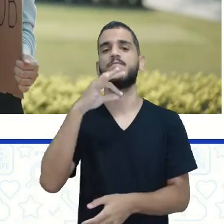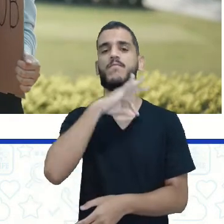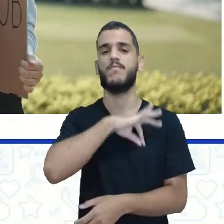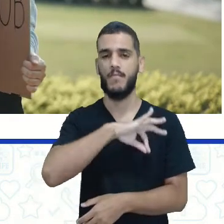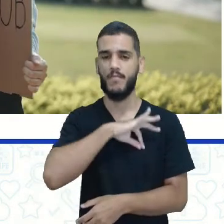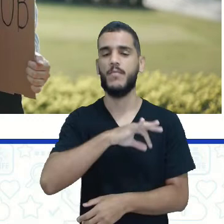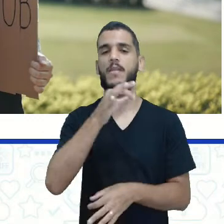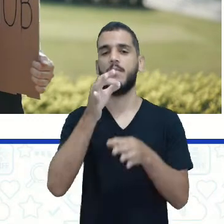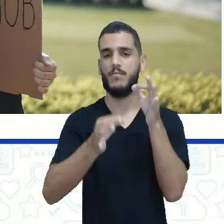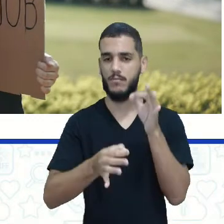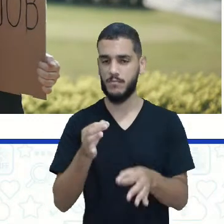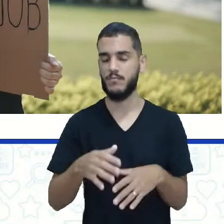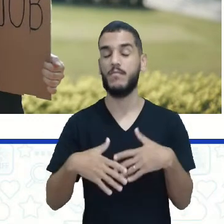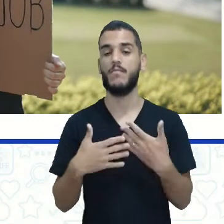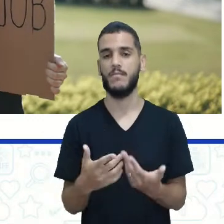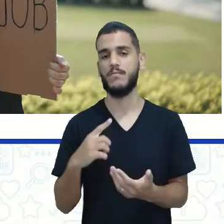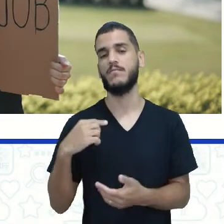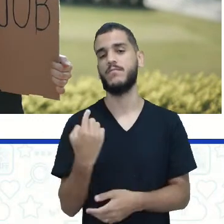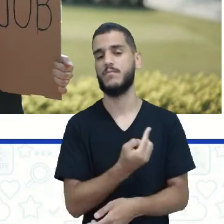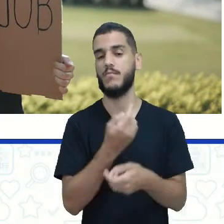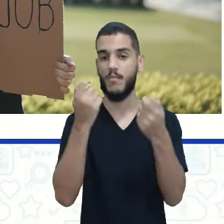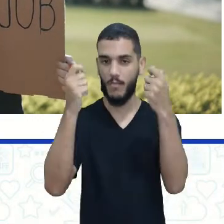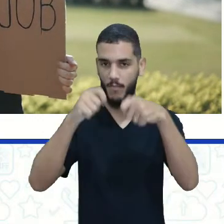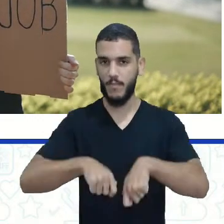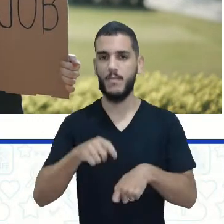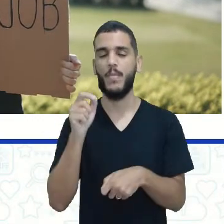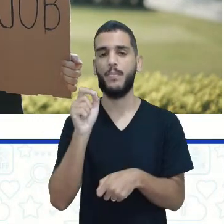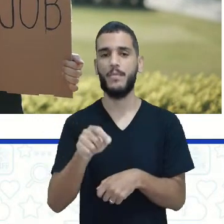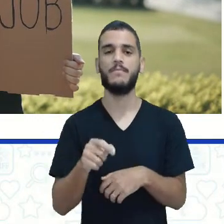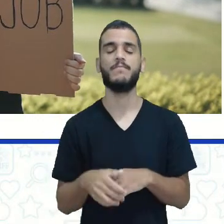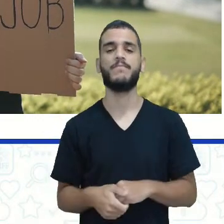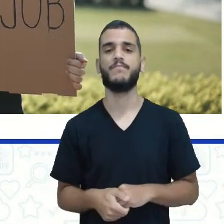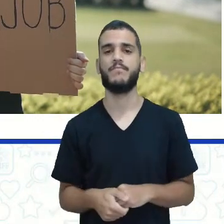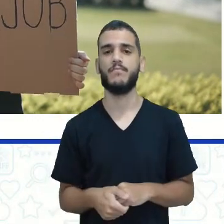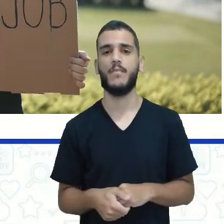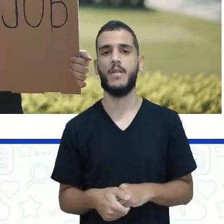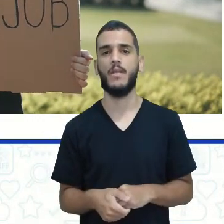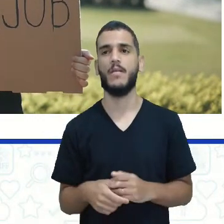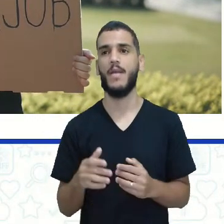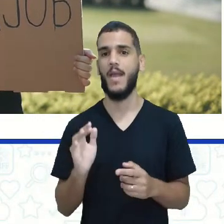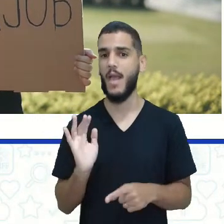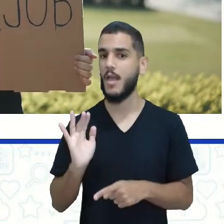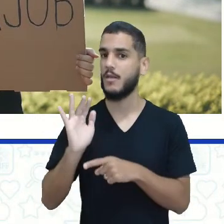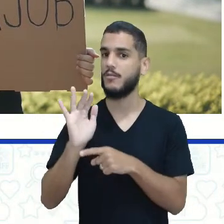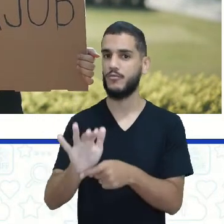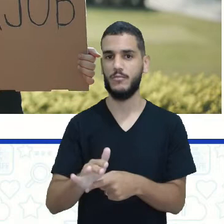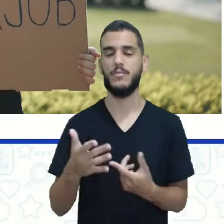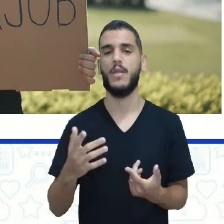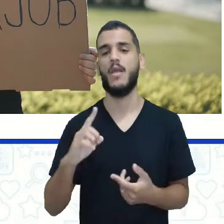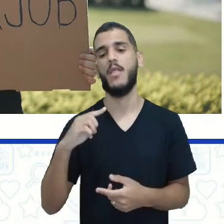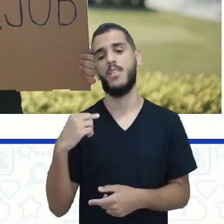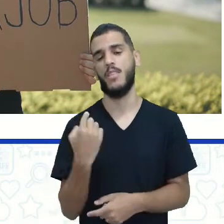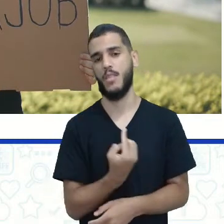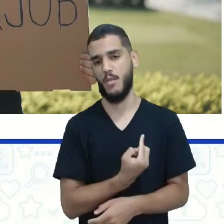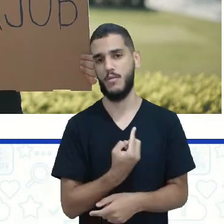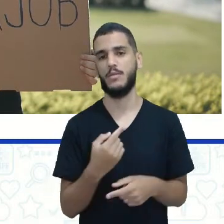justo, não é? Para que nós possamos dar sustento, não é? A nós e a todos